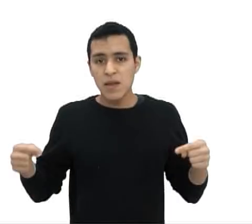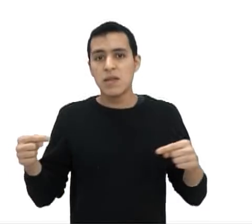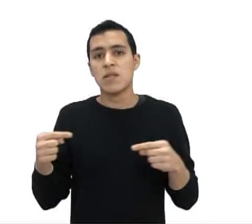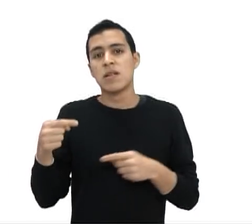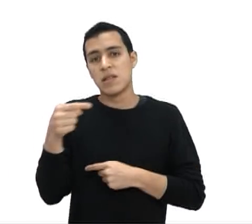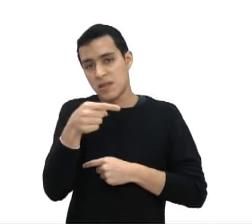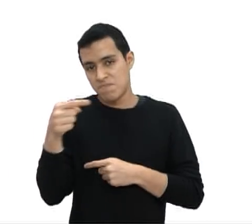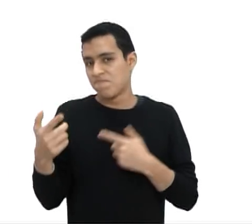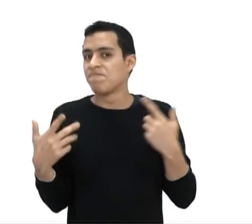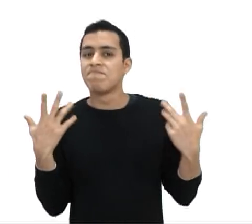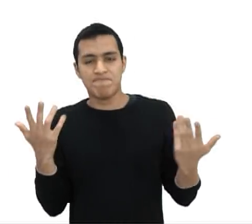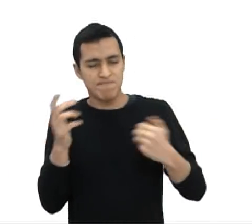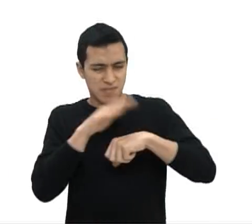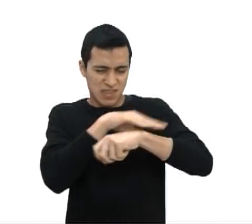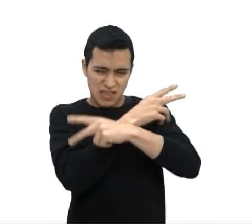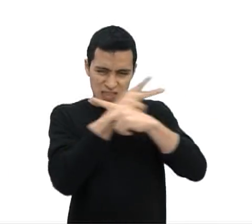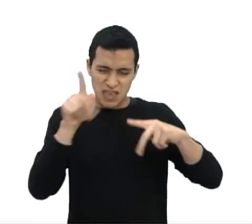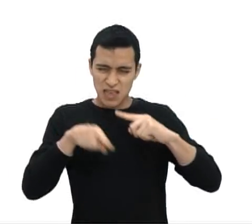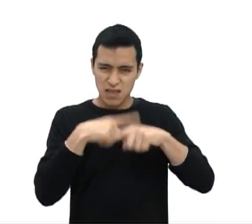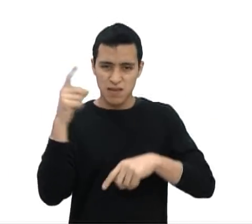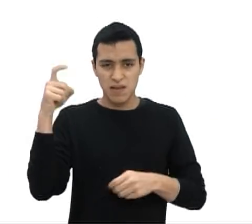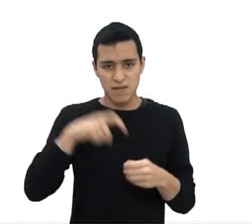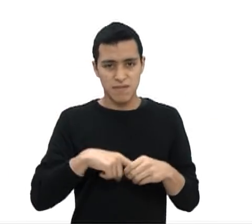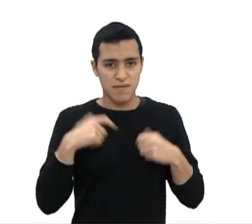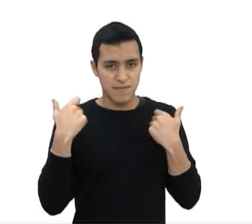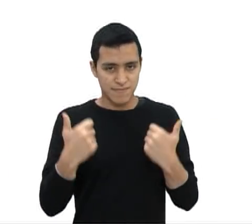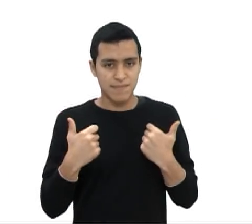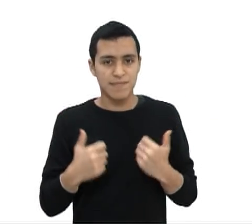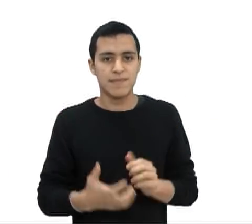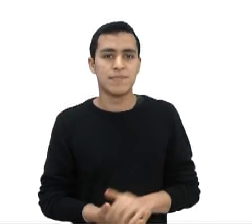travessão. Um tempo e a gente já volta.